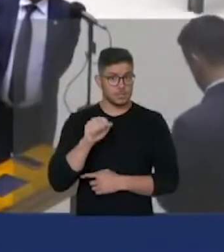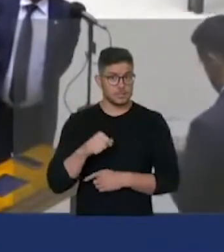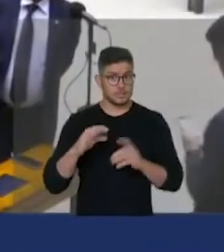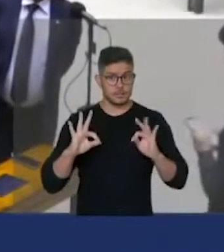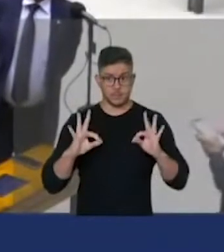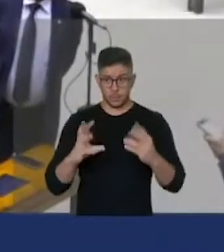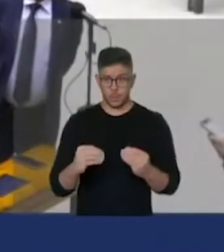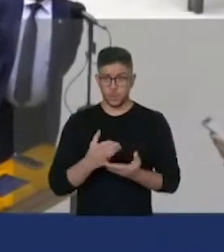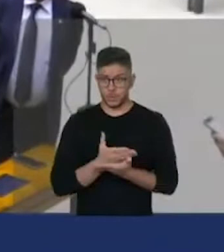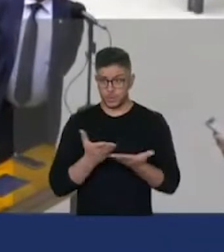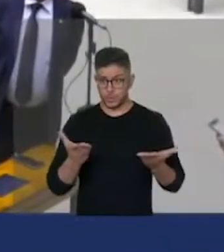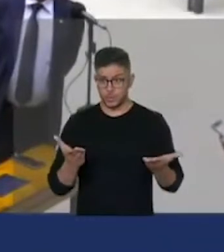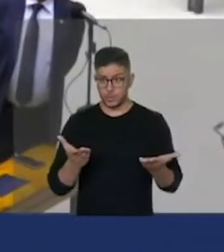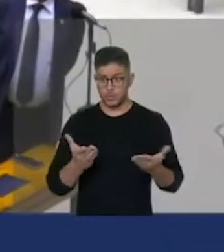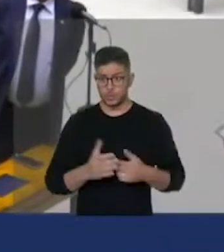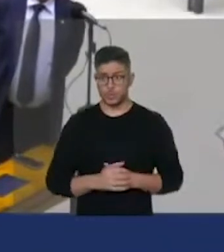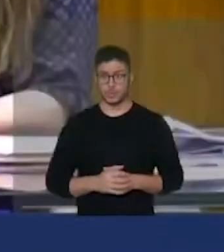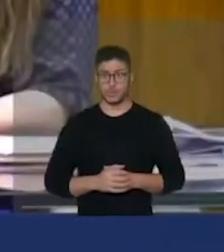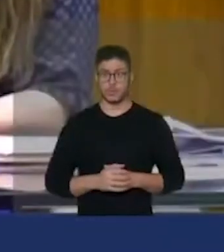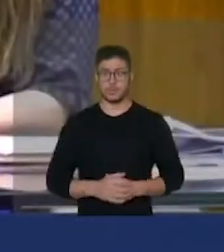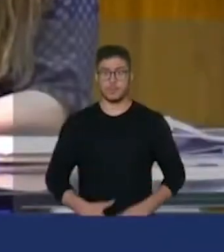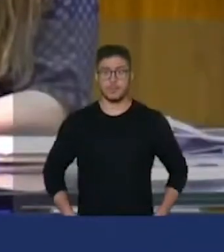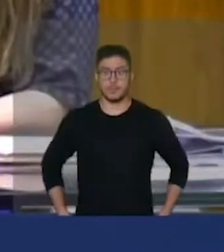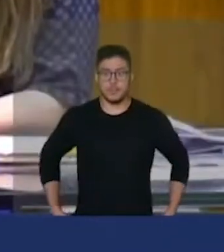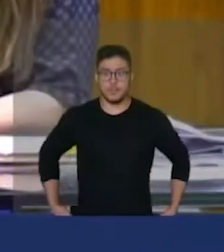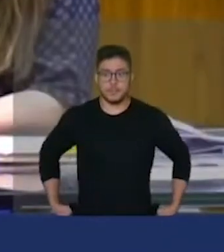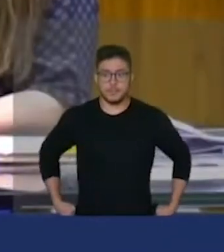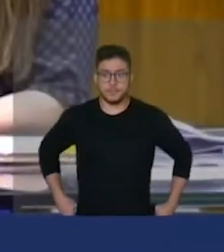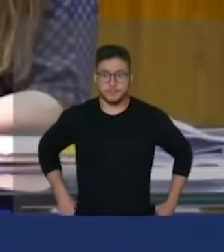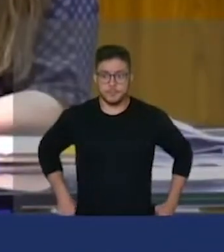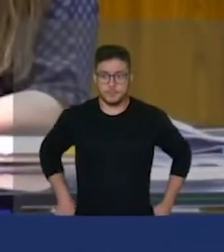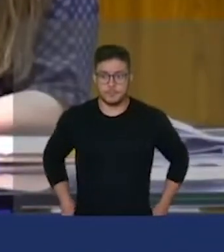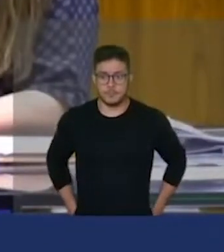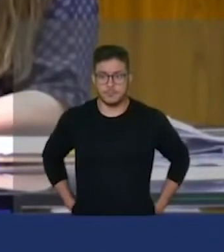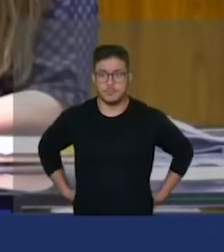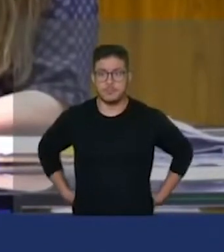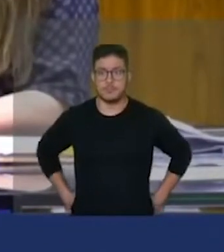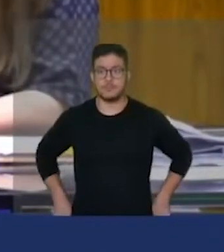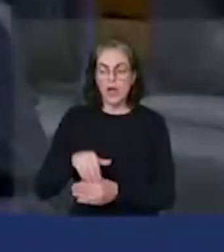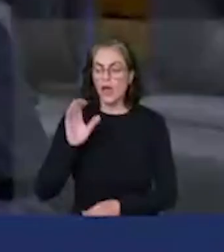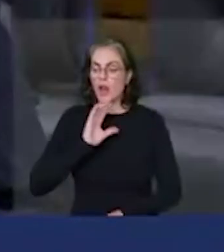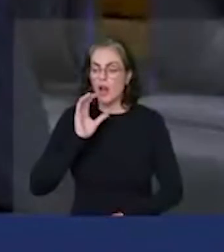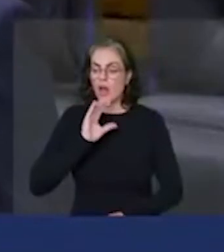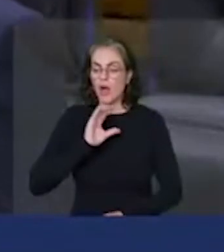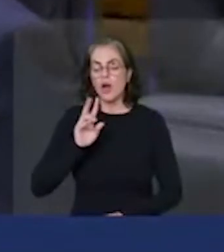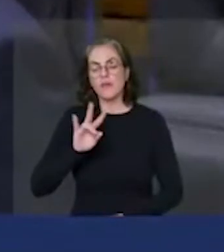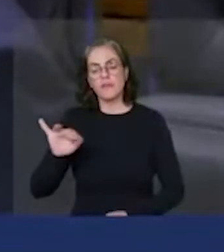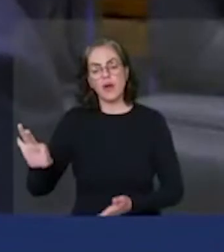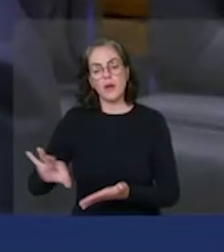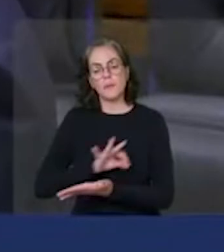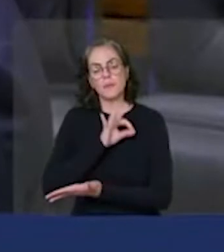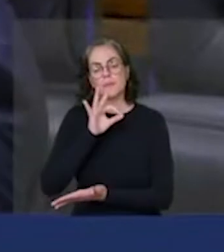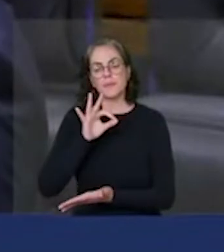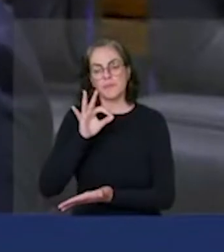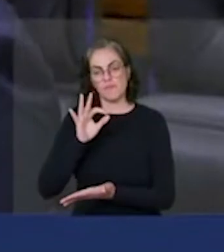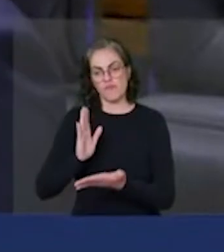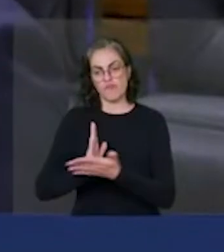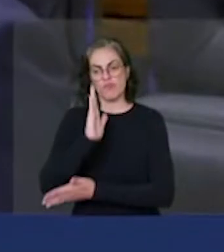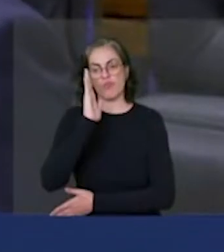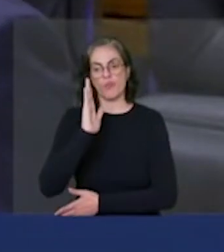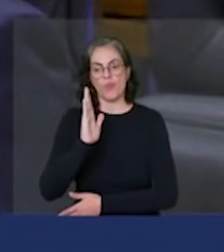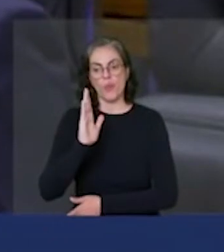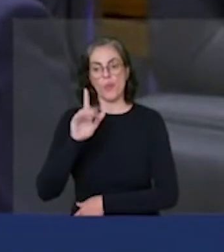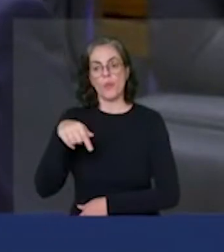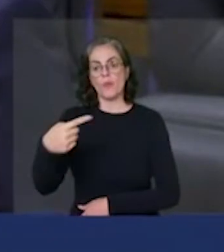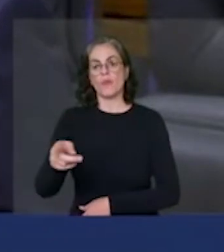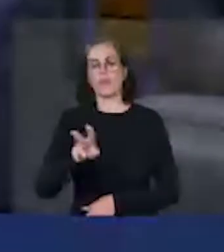abril, para coincidir com a Marcha Brasília em Defesa dos Municípios, promovida pela CNM. Em breve teremos a marcha dos